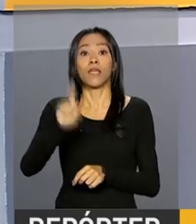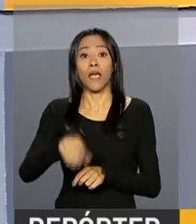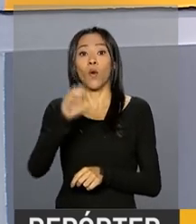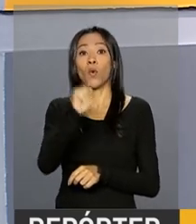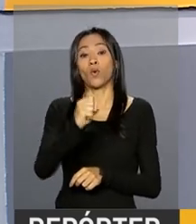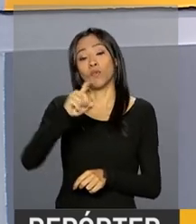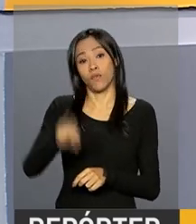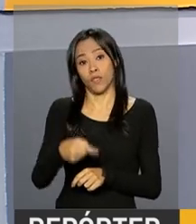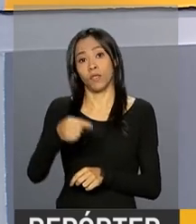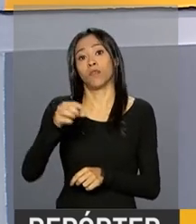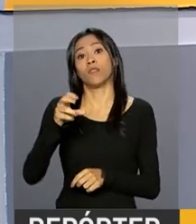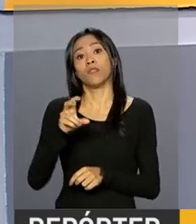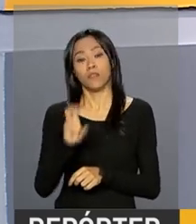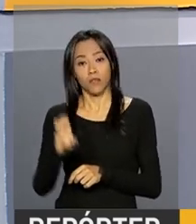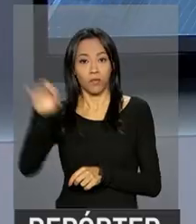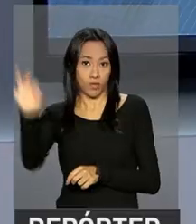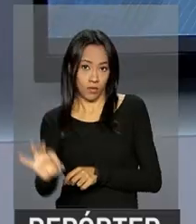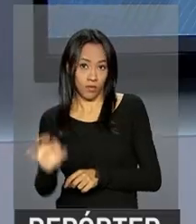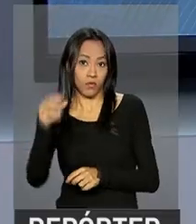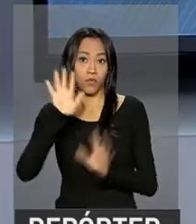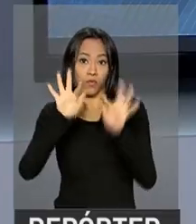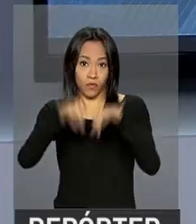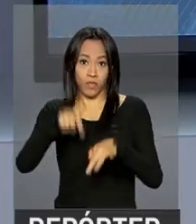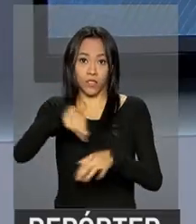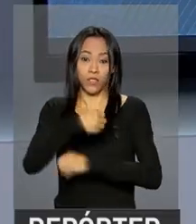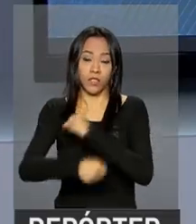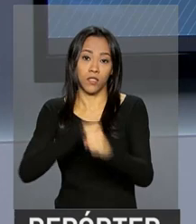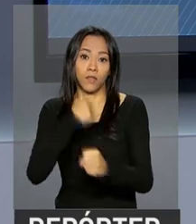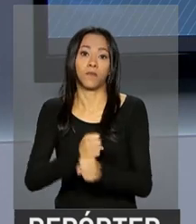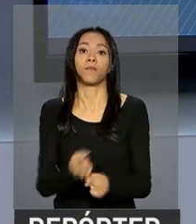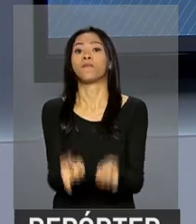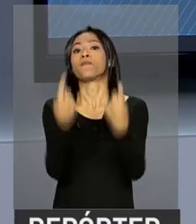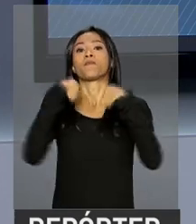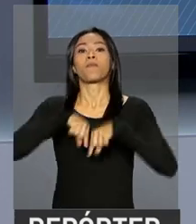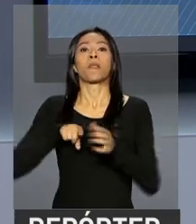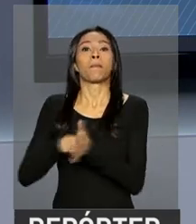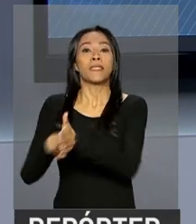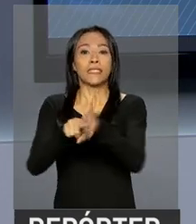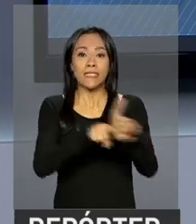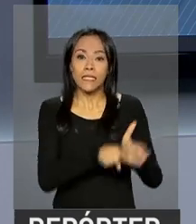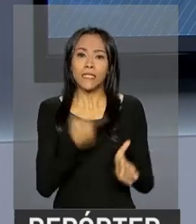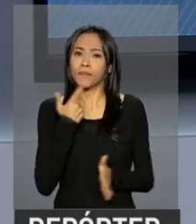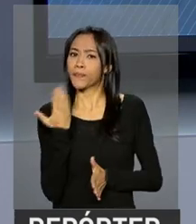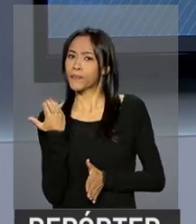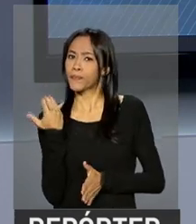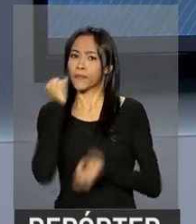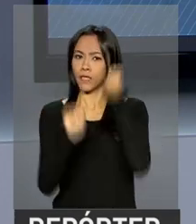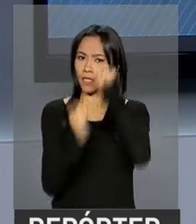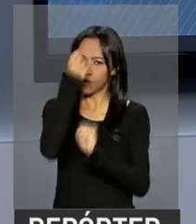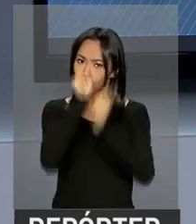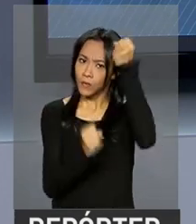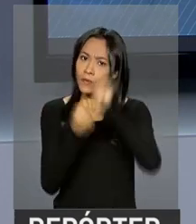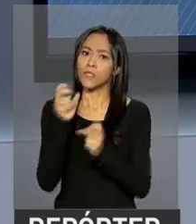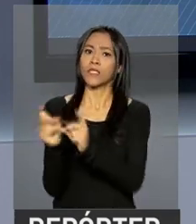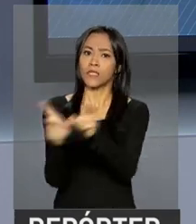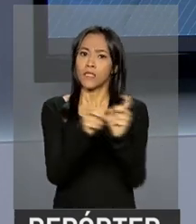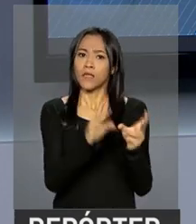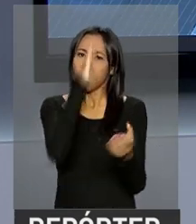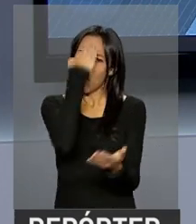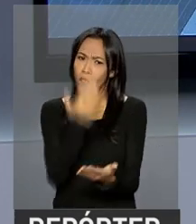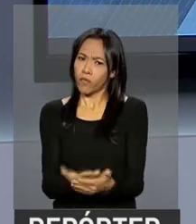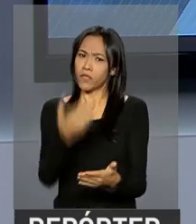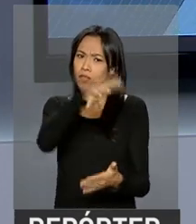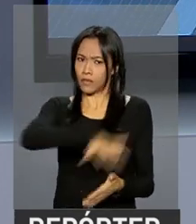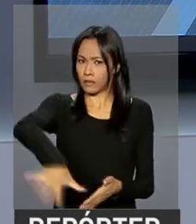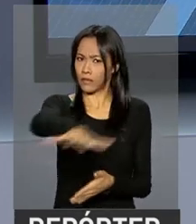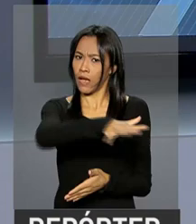85% no fim deste ano e pesquisas recentes da indústria e do Comércio indicam aumento na confiança desses setores